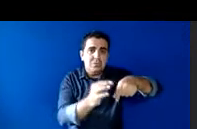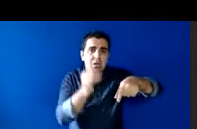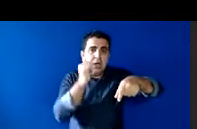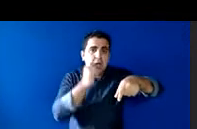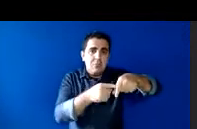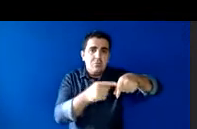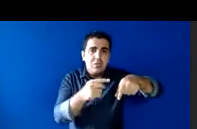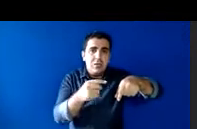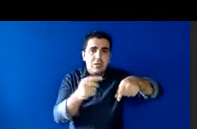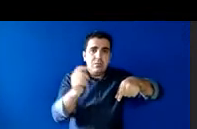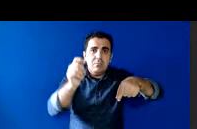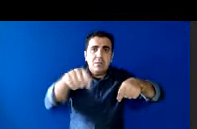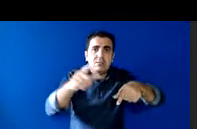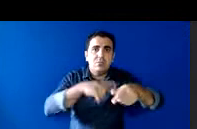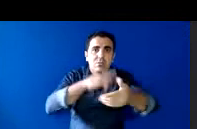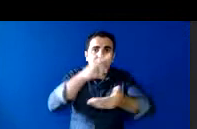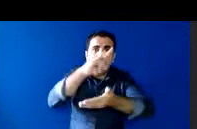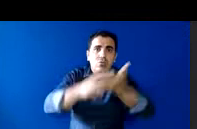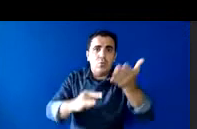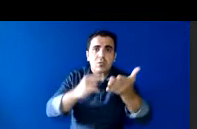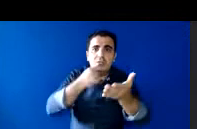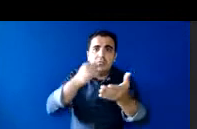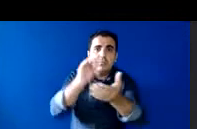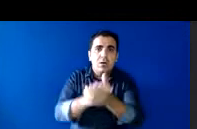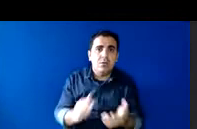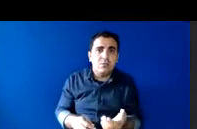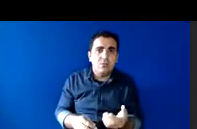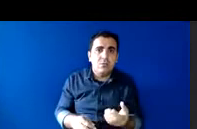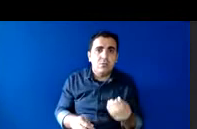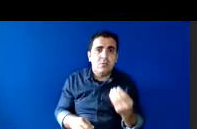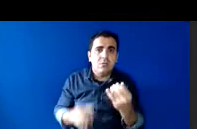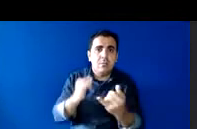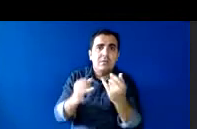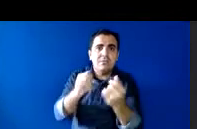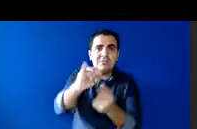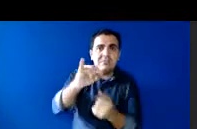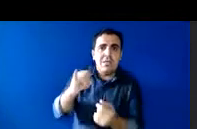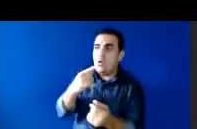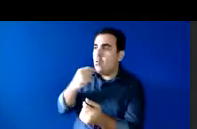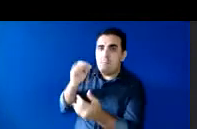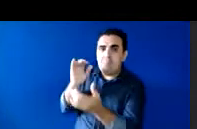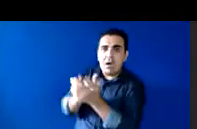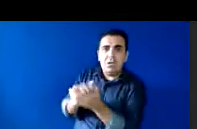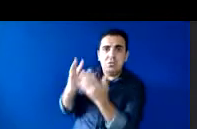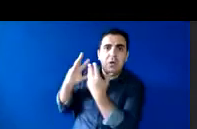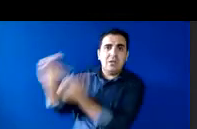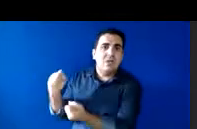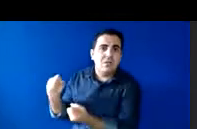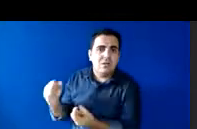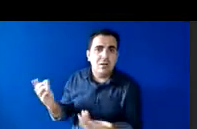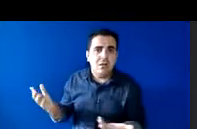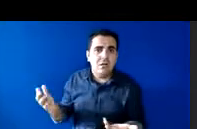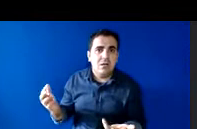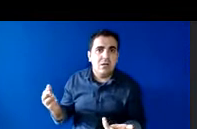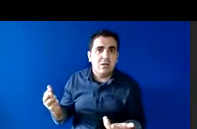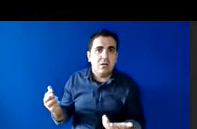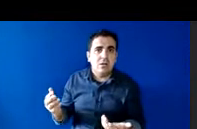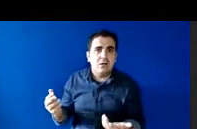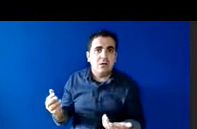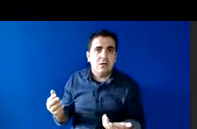de consentimento do marido, como se o marido precisasse consentir para que uma mulher, em uso de